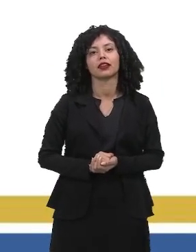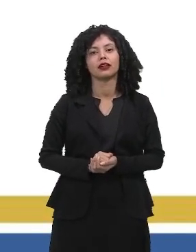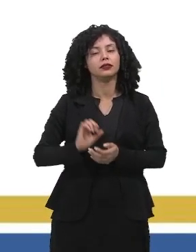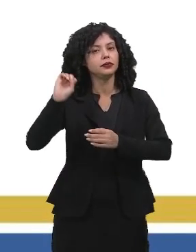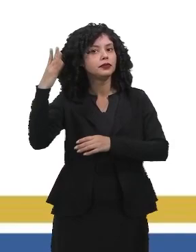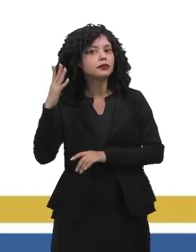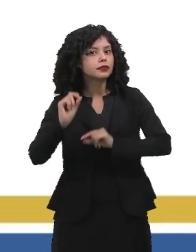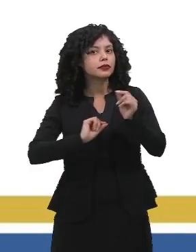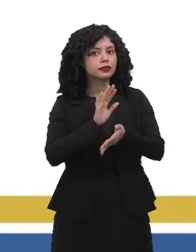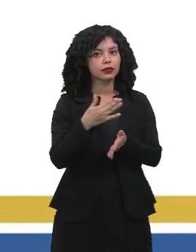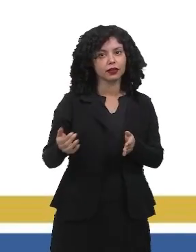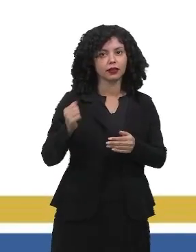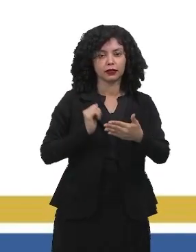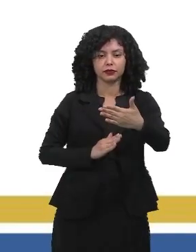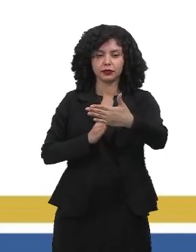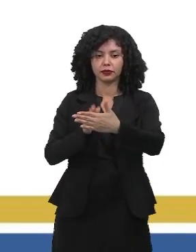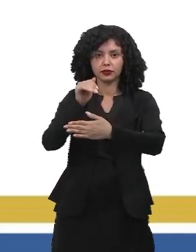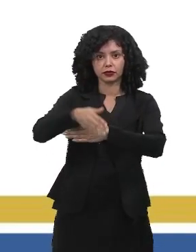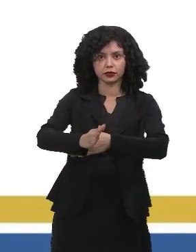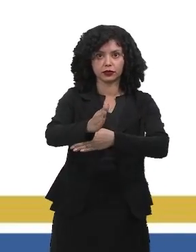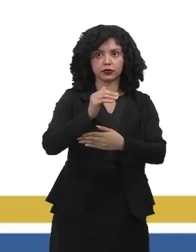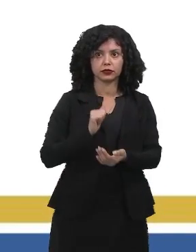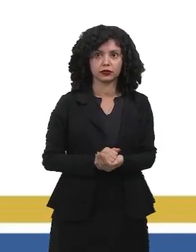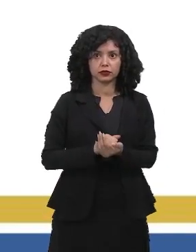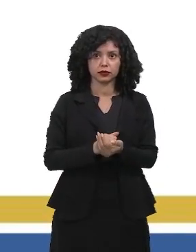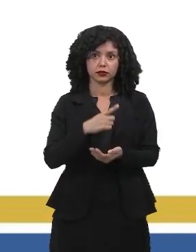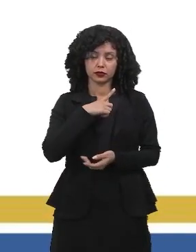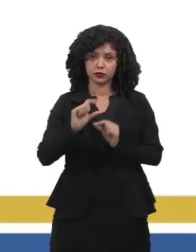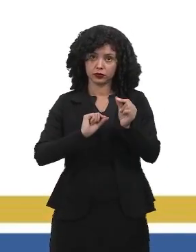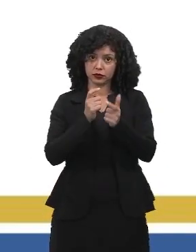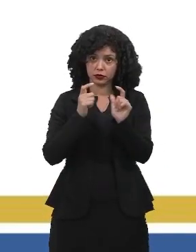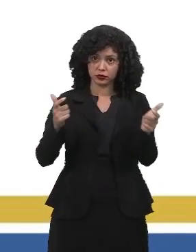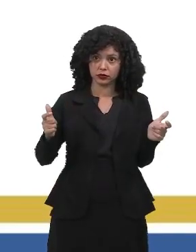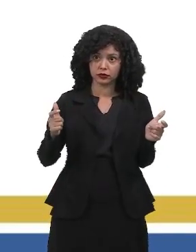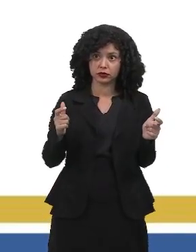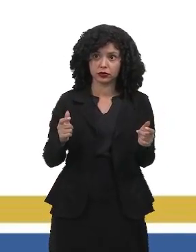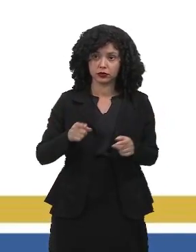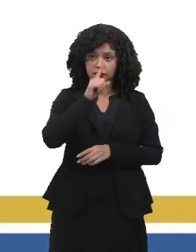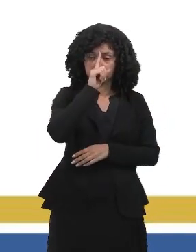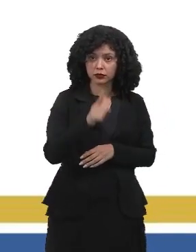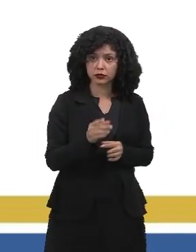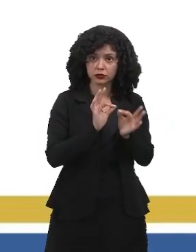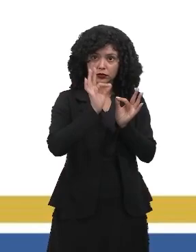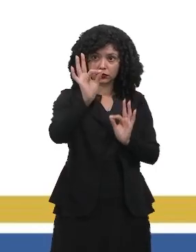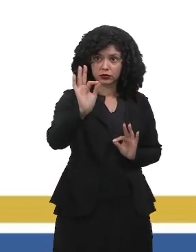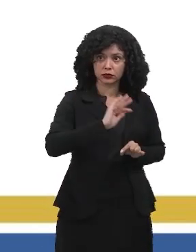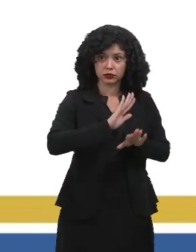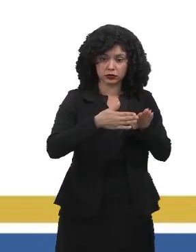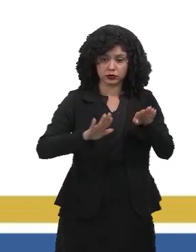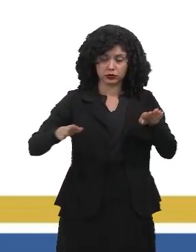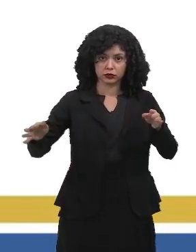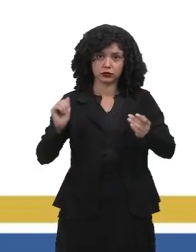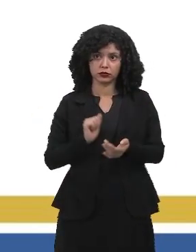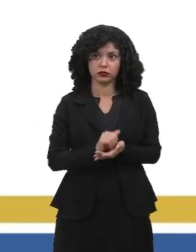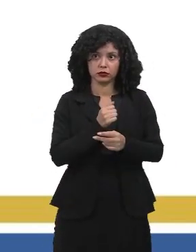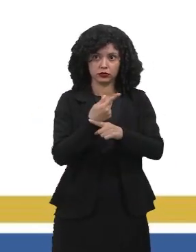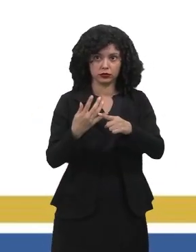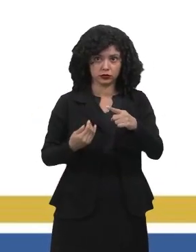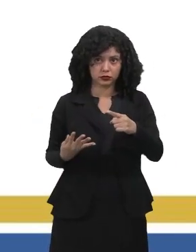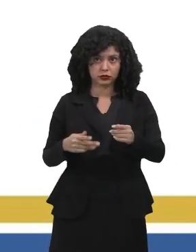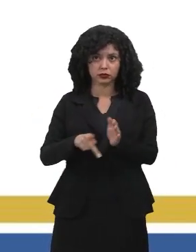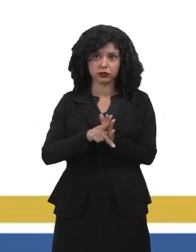que ocorrem quando a luz atravessa um obstáculo com dimensões da ordem de seu comprimento de onda, e assim a difração da